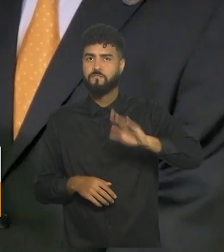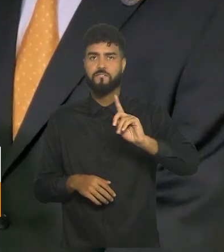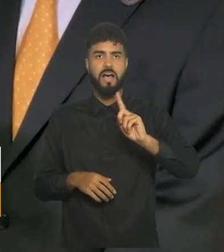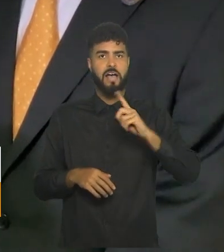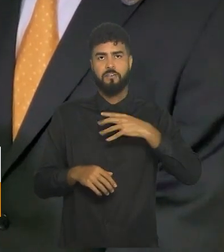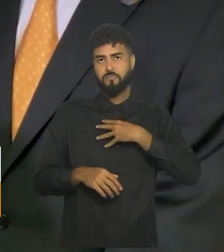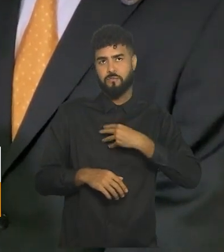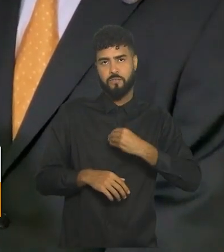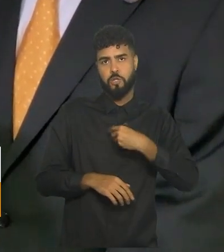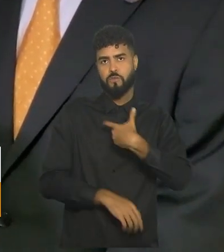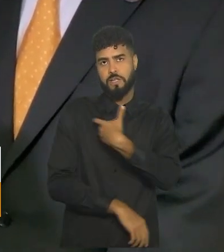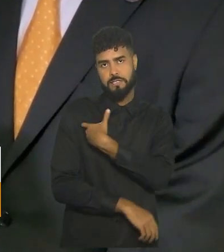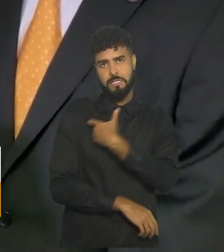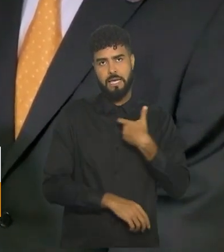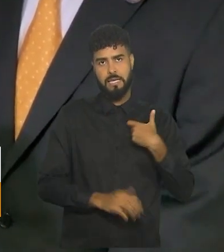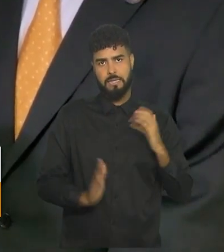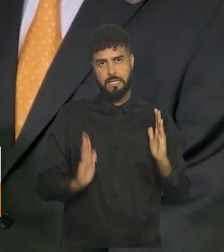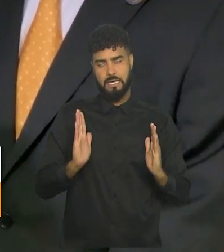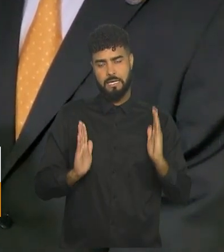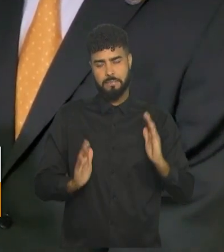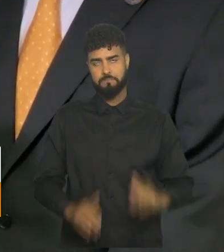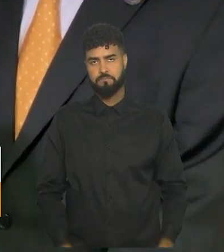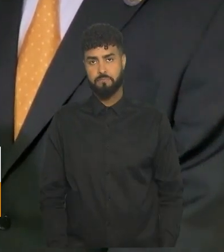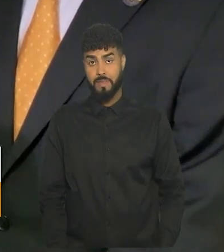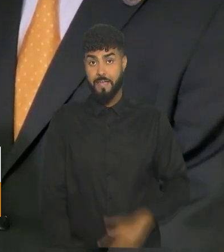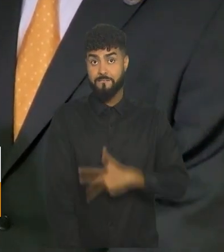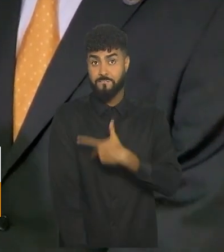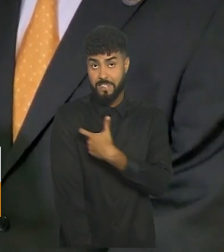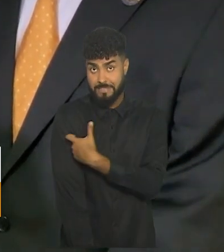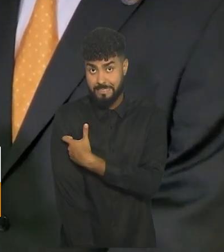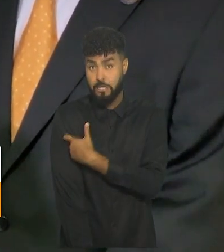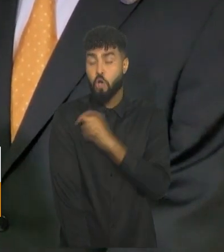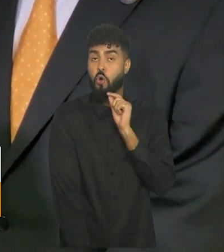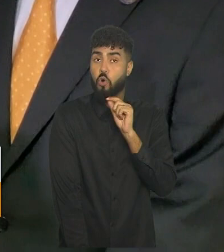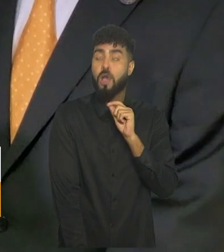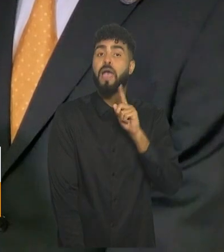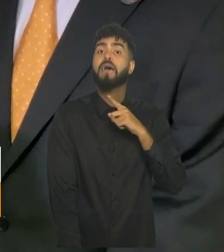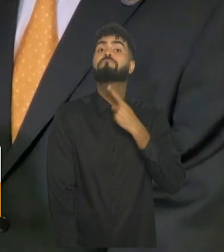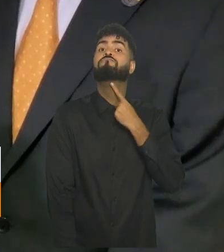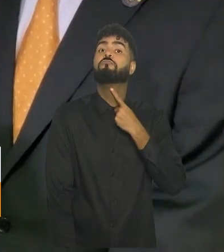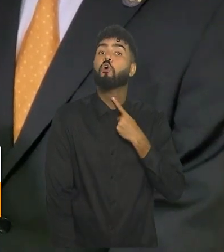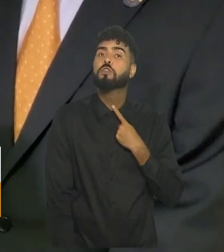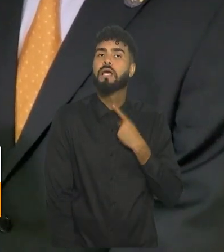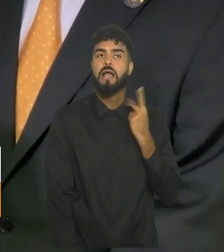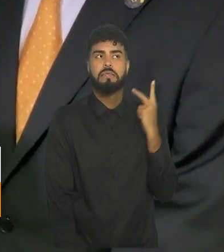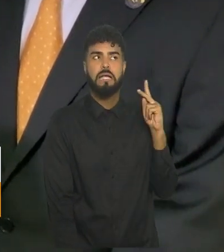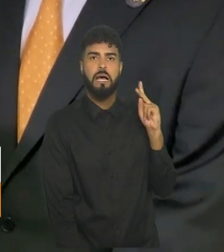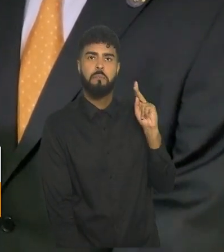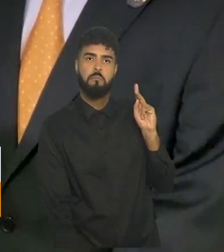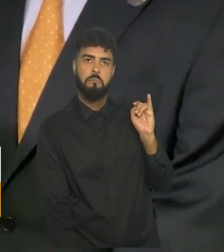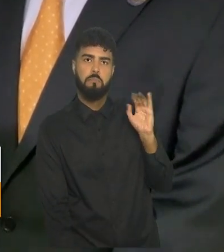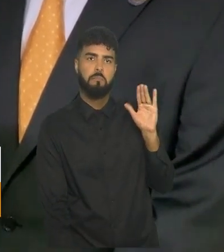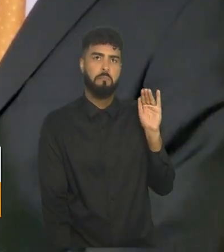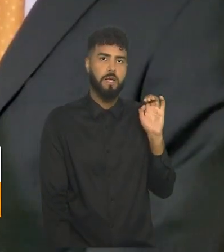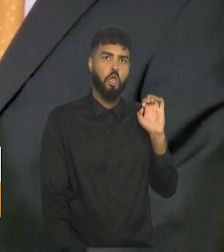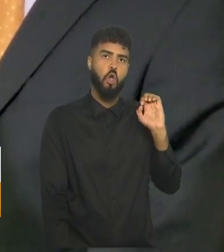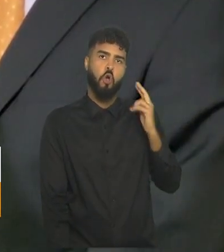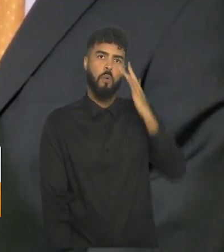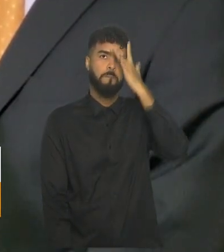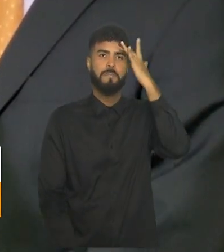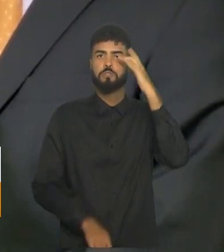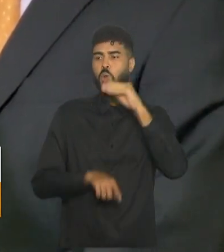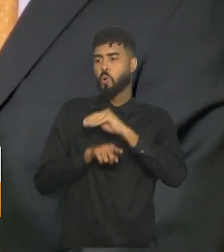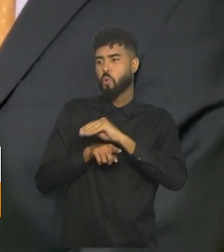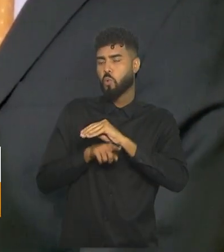filhos nessa faixa etária. A vacina depende unicamente da vontade dos pais ou do responsável. São